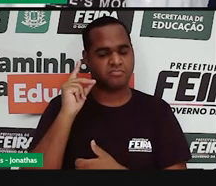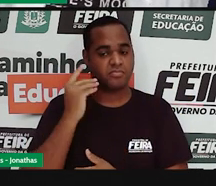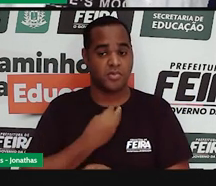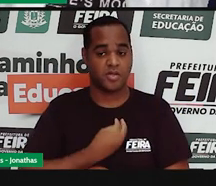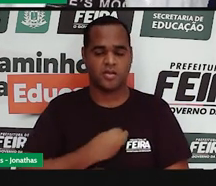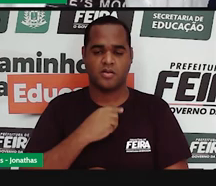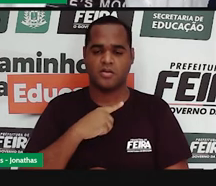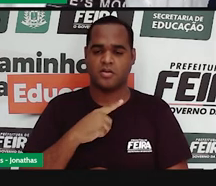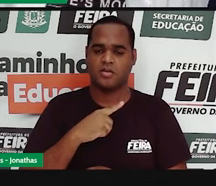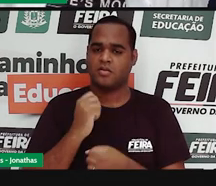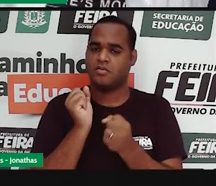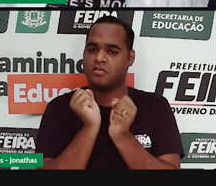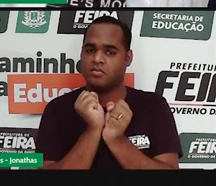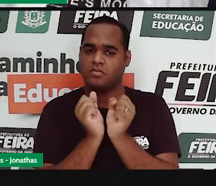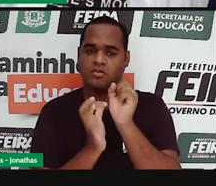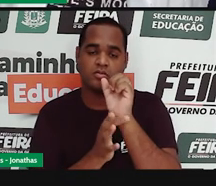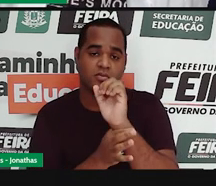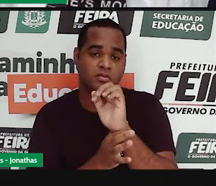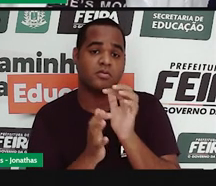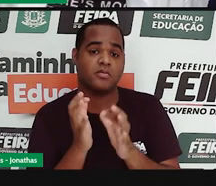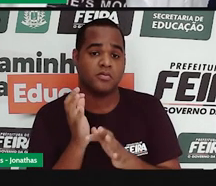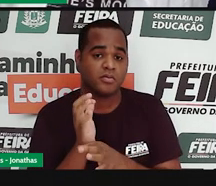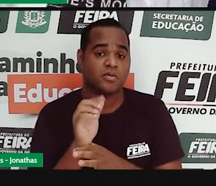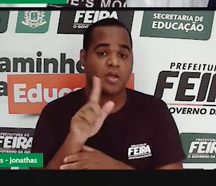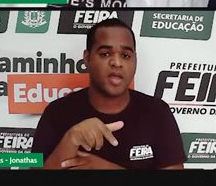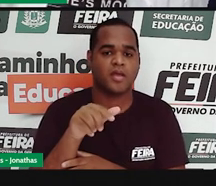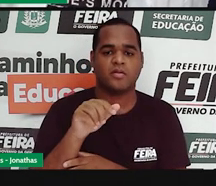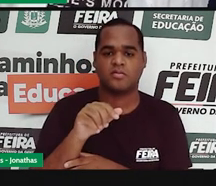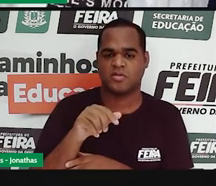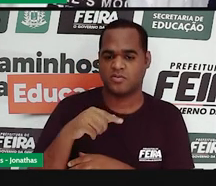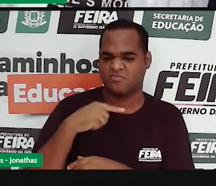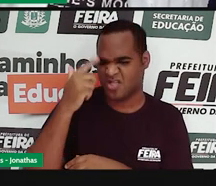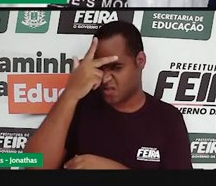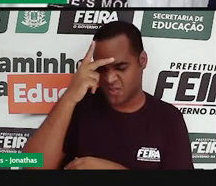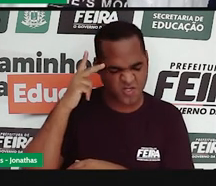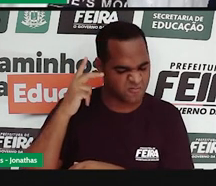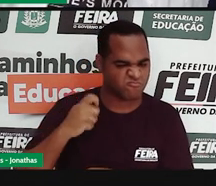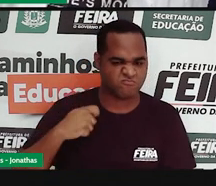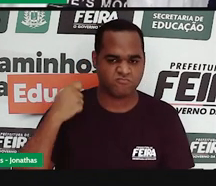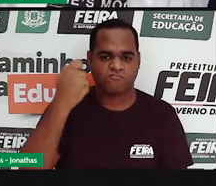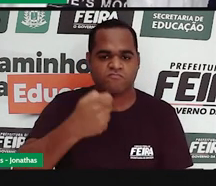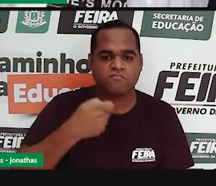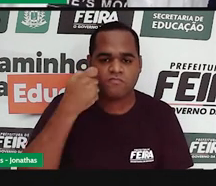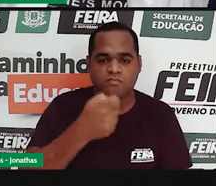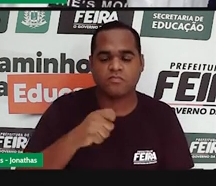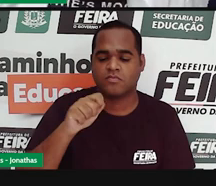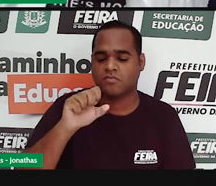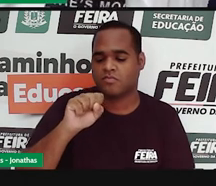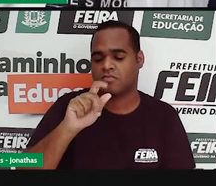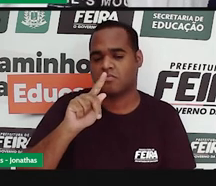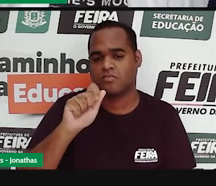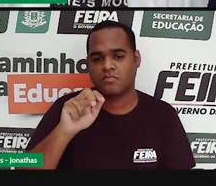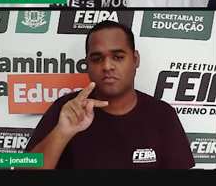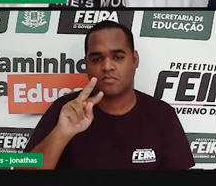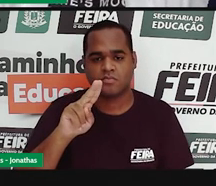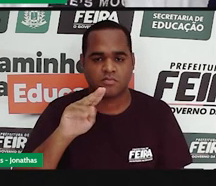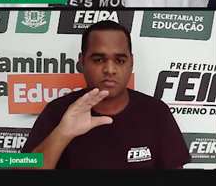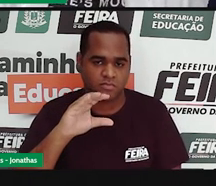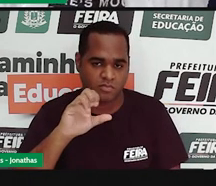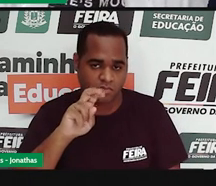escrava que mais ganhou fama é a Revolta de Espartacos. Esse movimento aí que aconteceu em 73